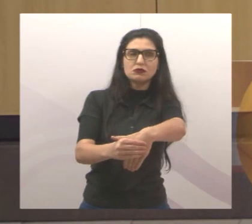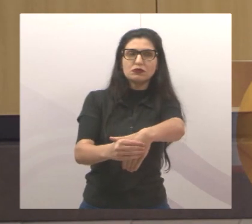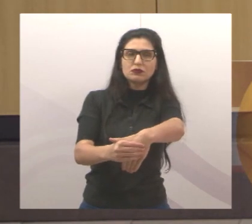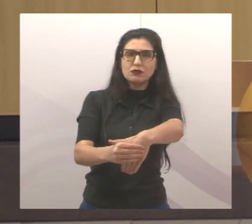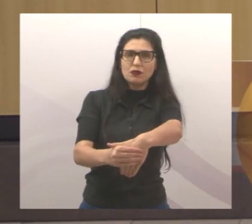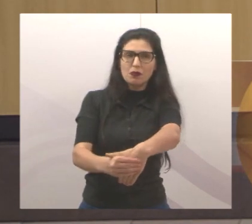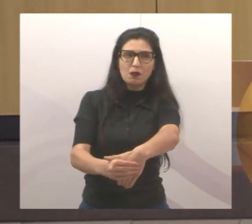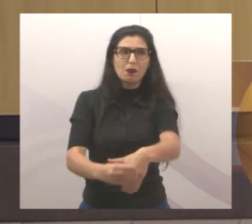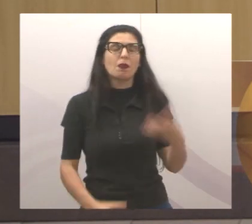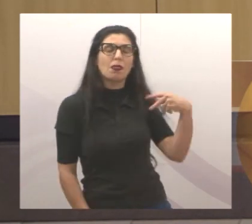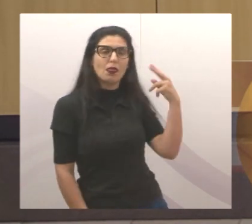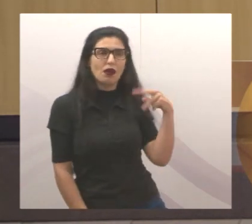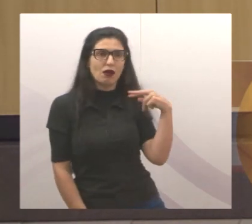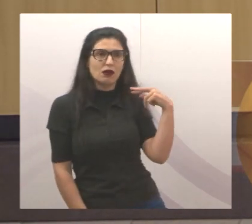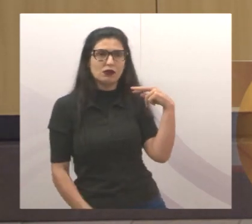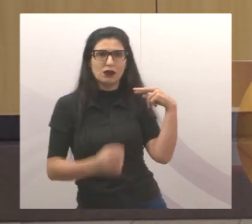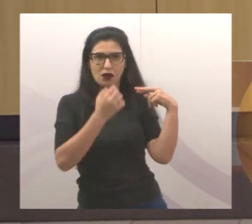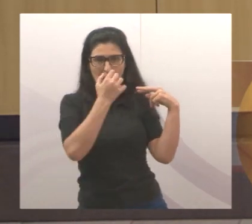o vereador